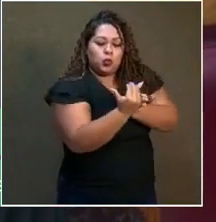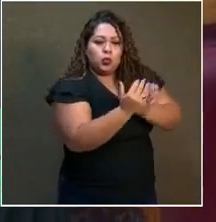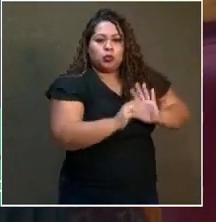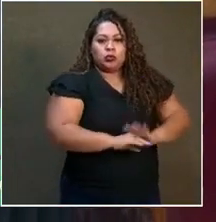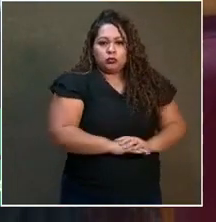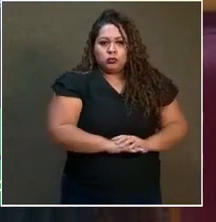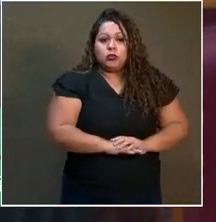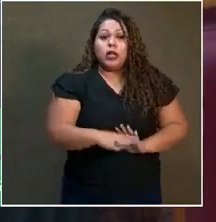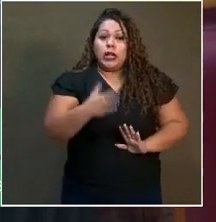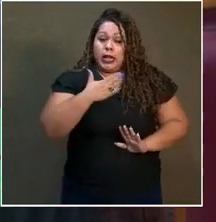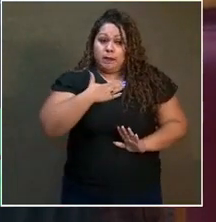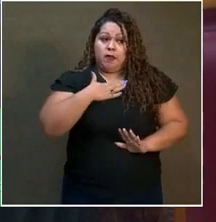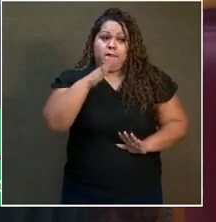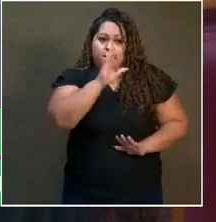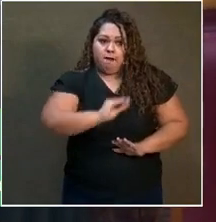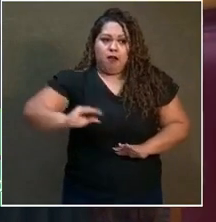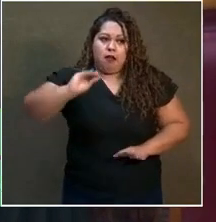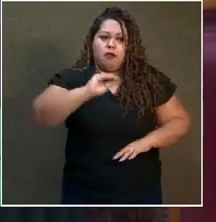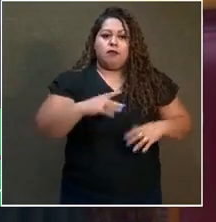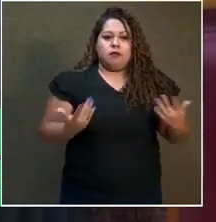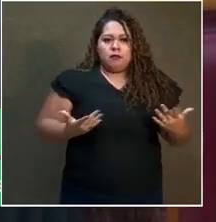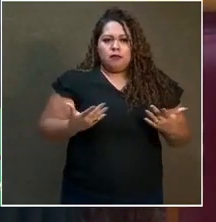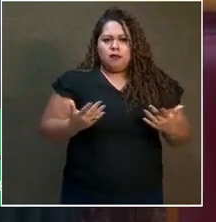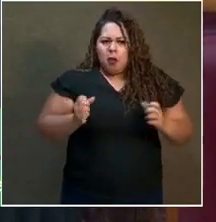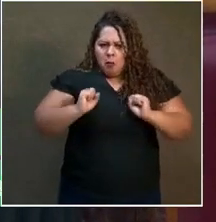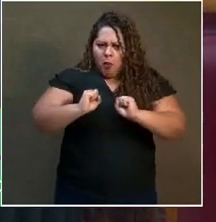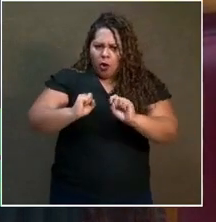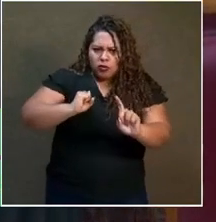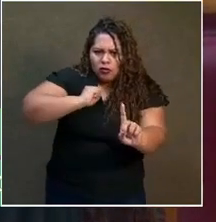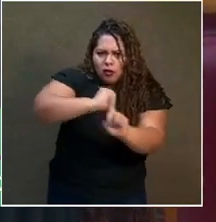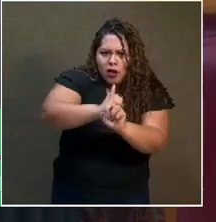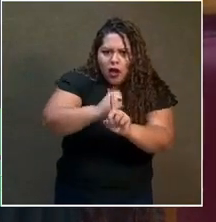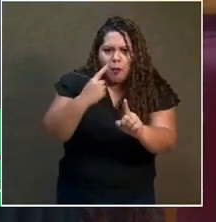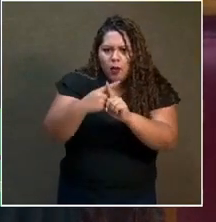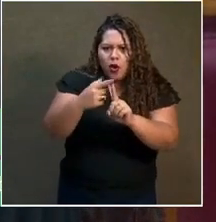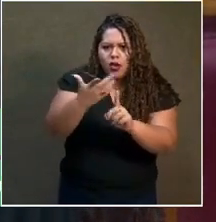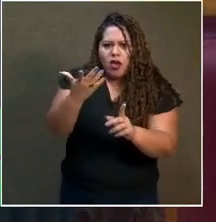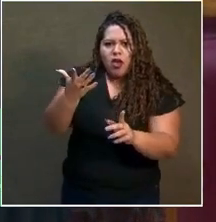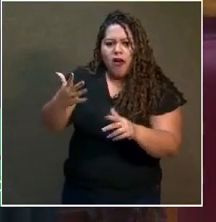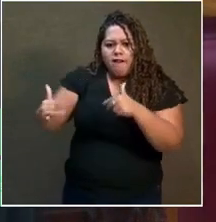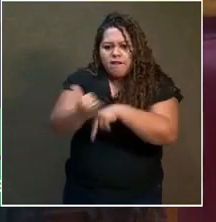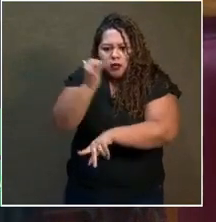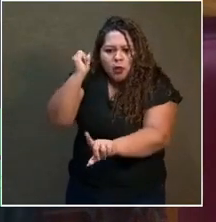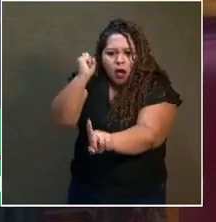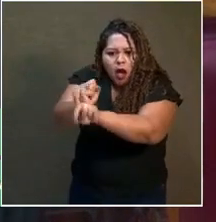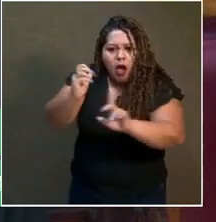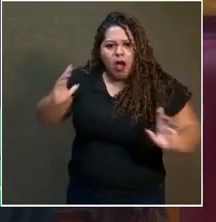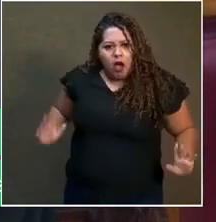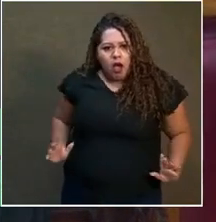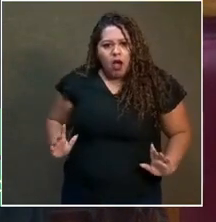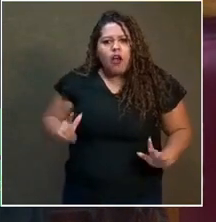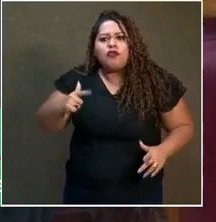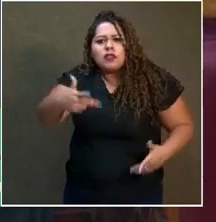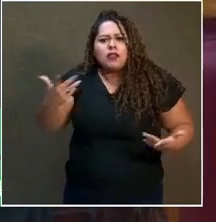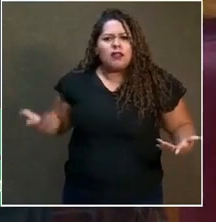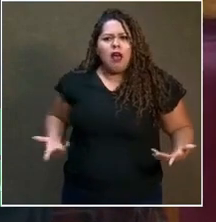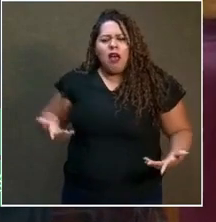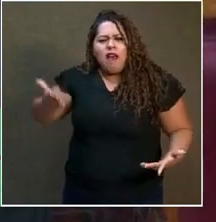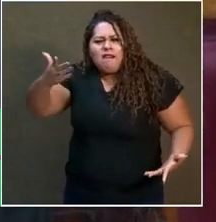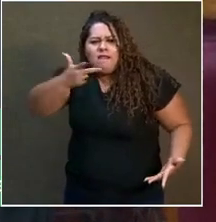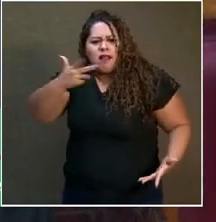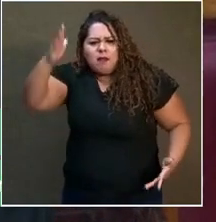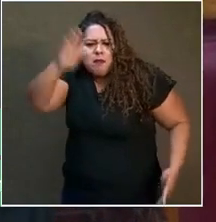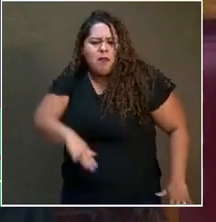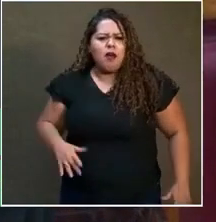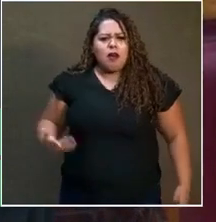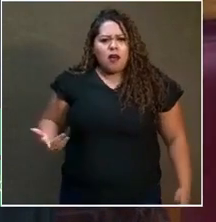início da minha fala. Quer dizer que pode matar por trair. Excelência, eu gostaria que a senhora... A reputação da vítima, eu gostaria